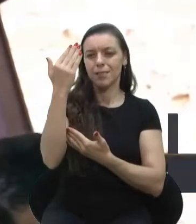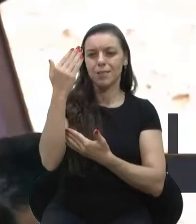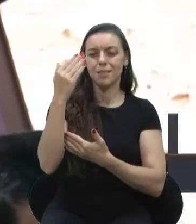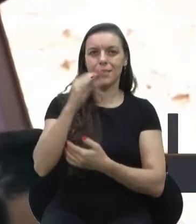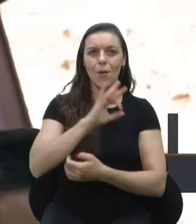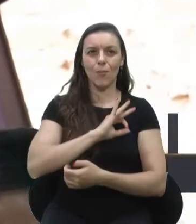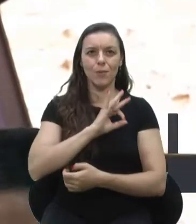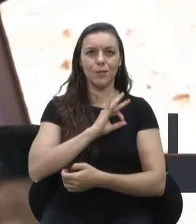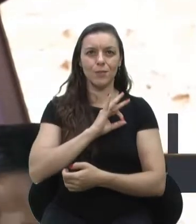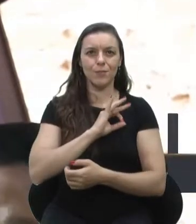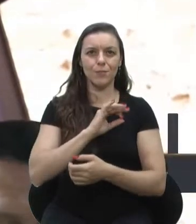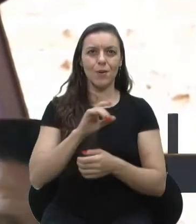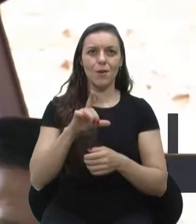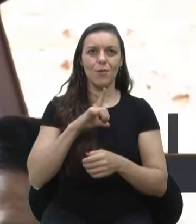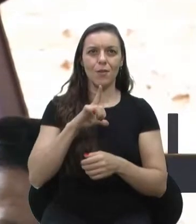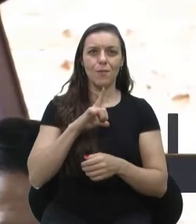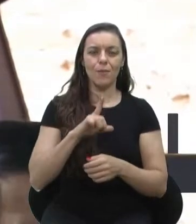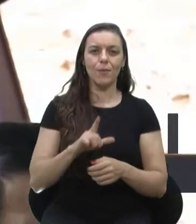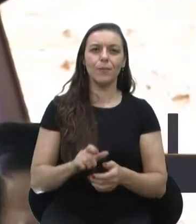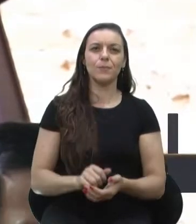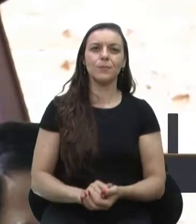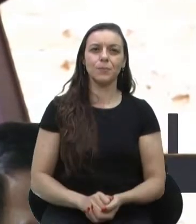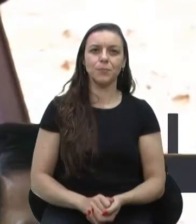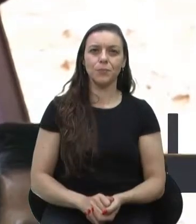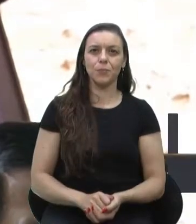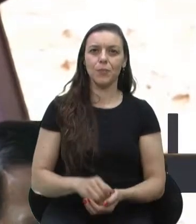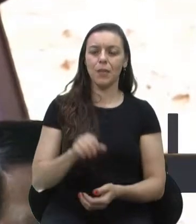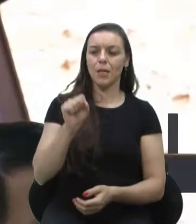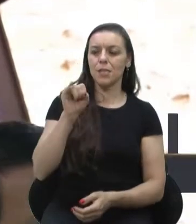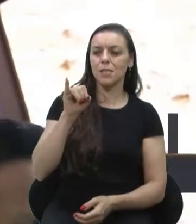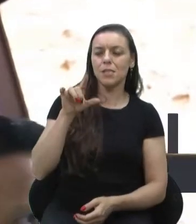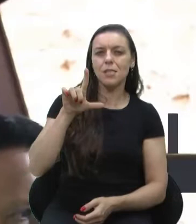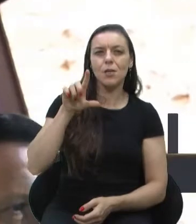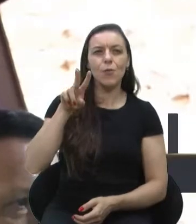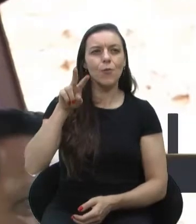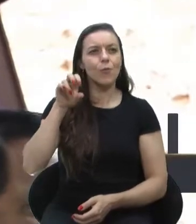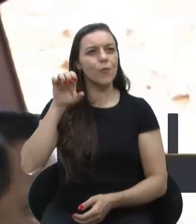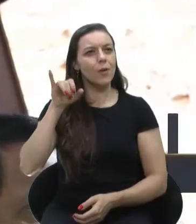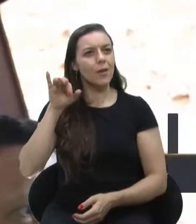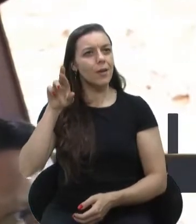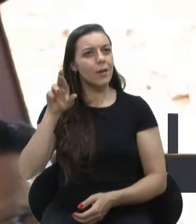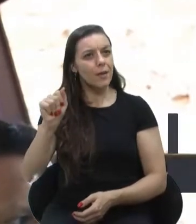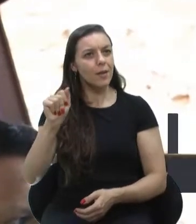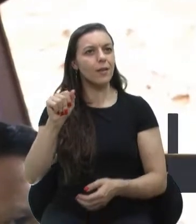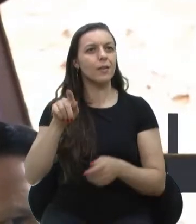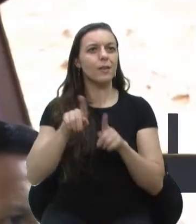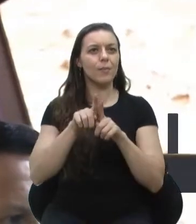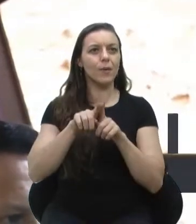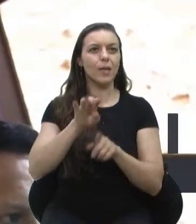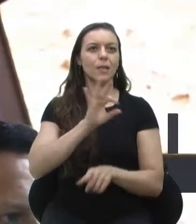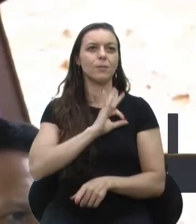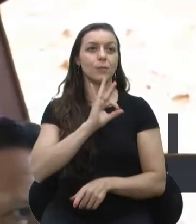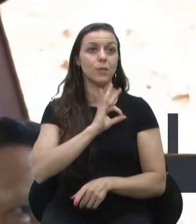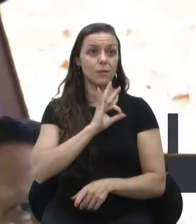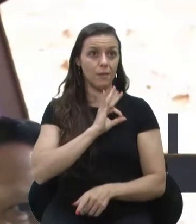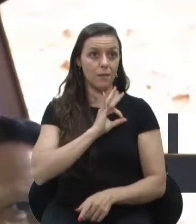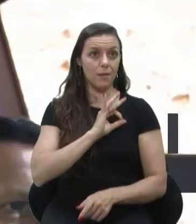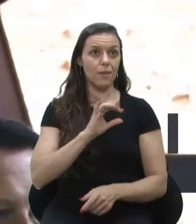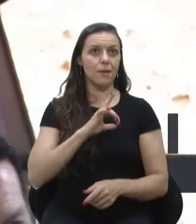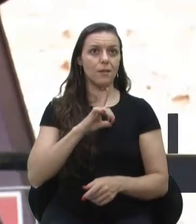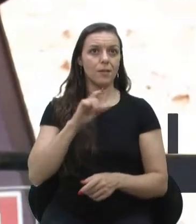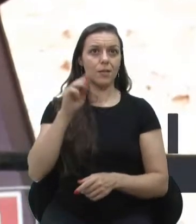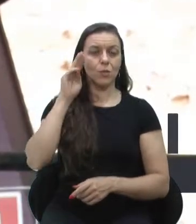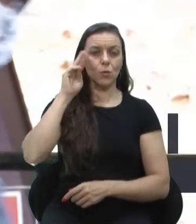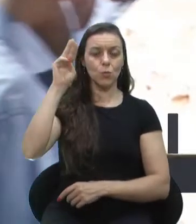em nome do diretor Kuma, que está aqui presente, o Silveira, o Fugante. Agradecer também o pessoal da Brigada Militar, o soldado de